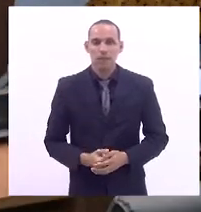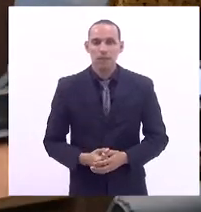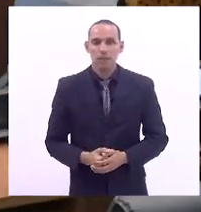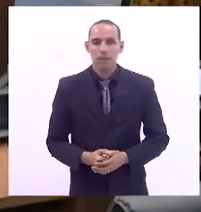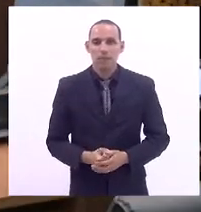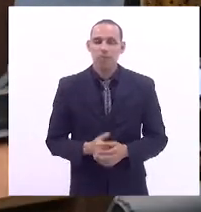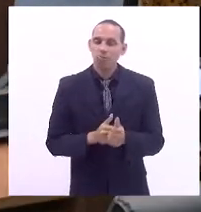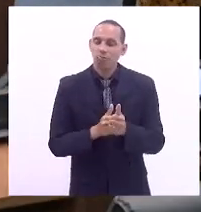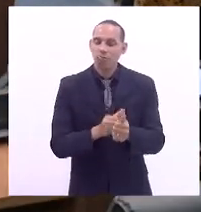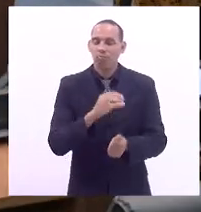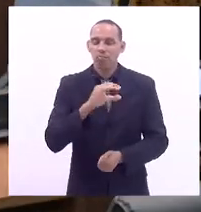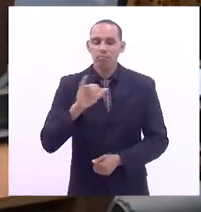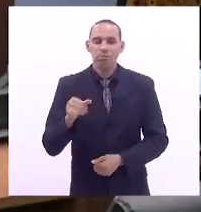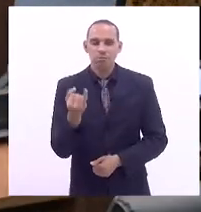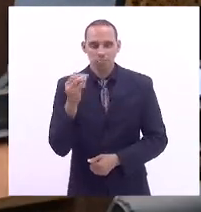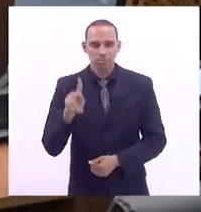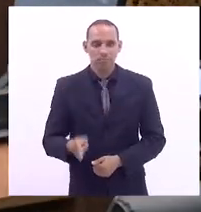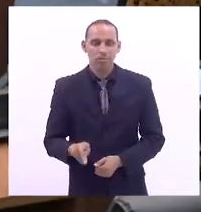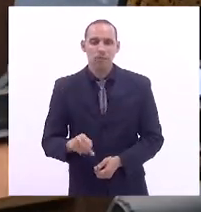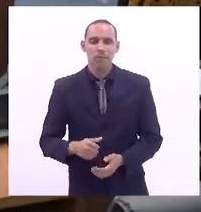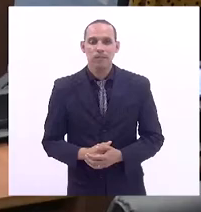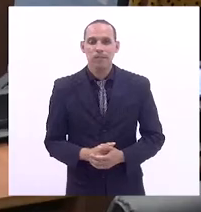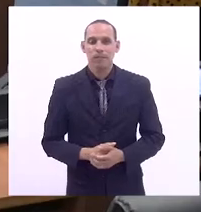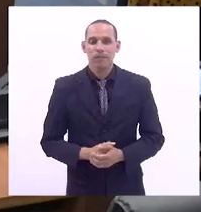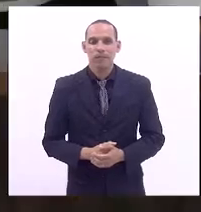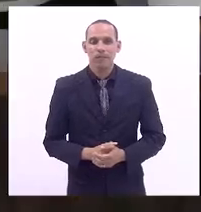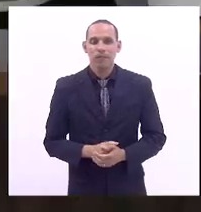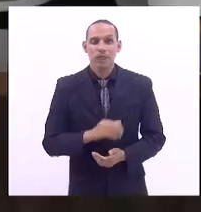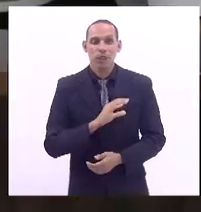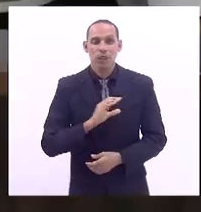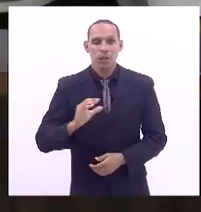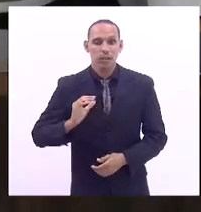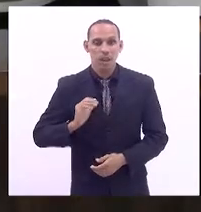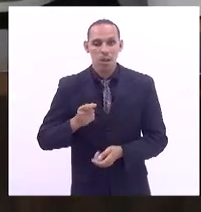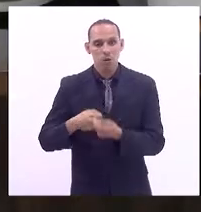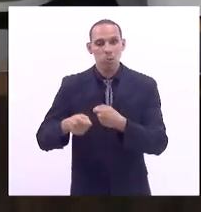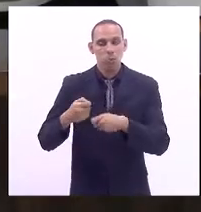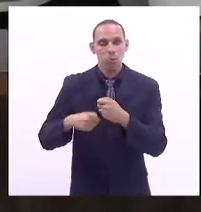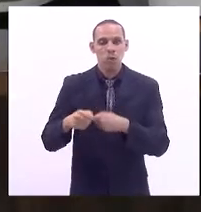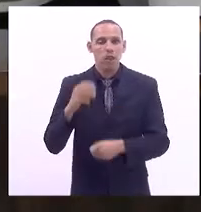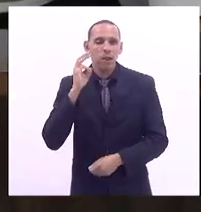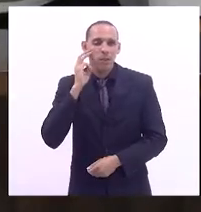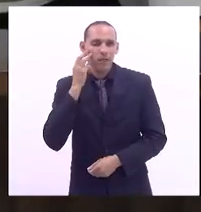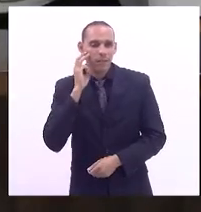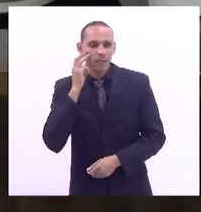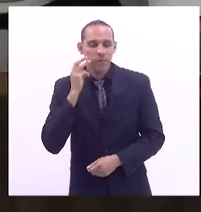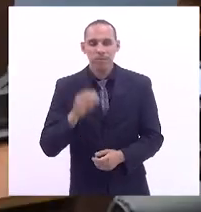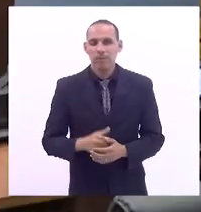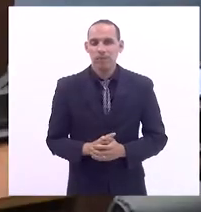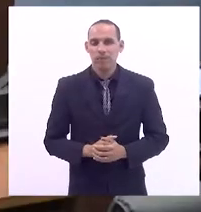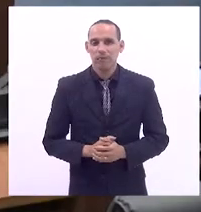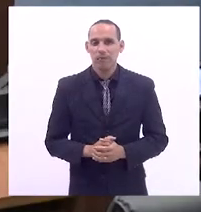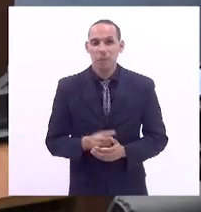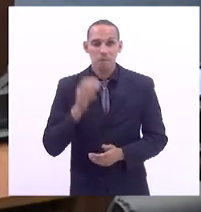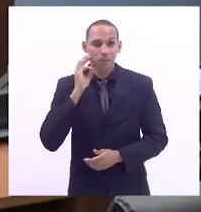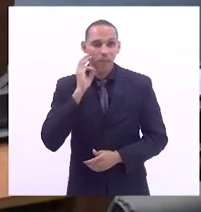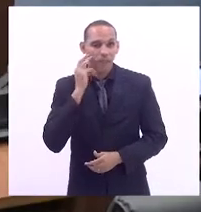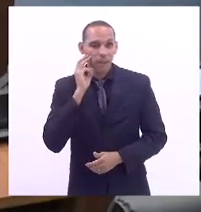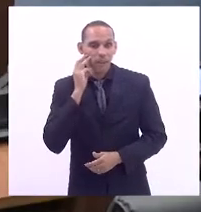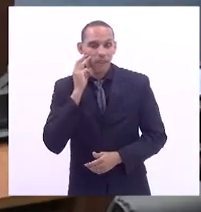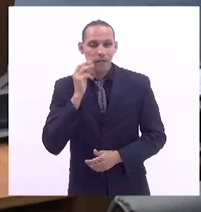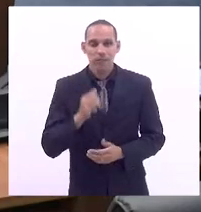compõem a ccj presidente e ela comissão de Economia deputado waldeck o deputado